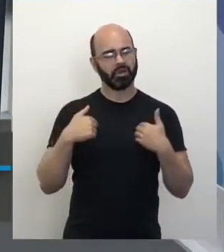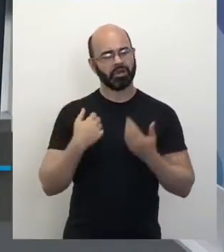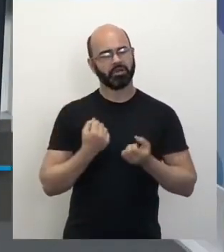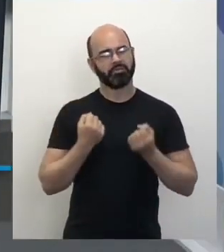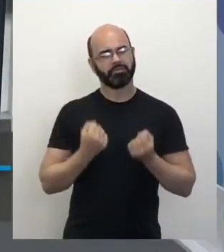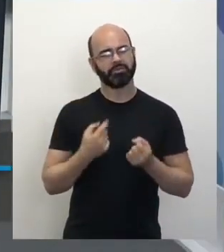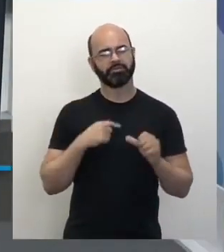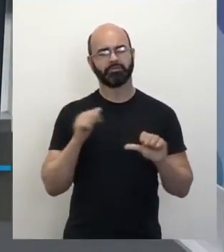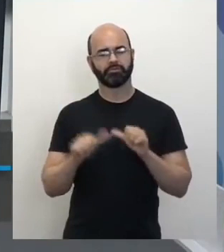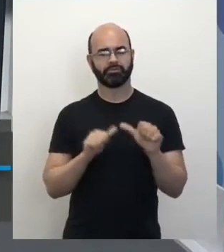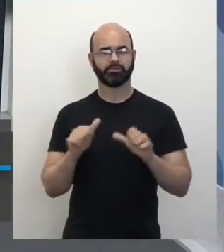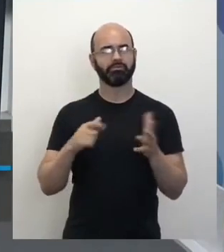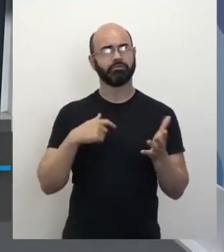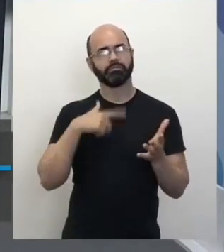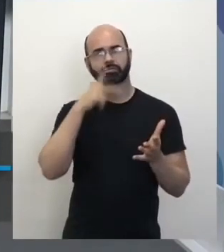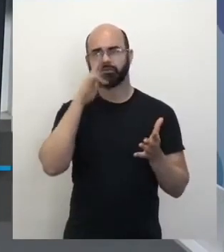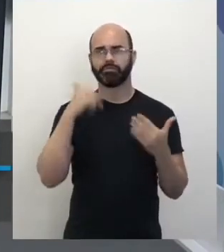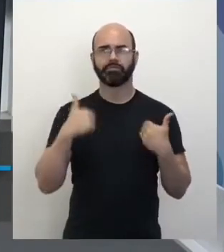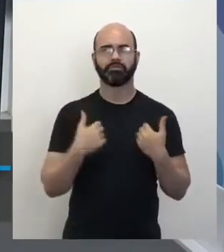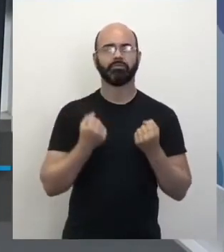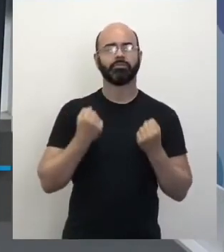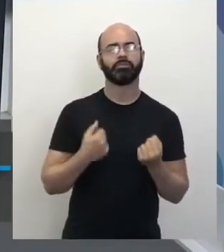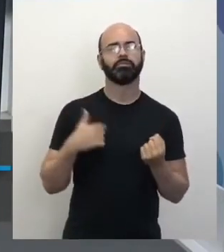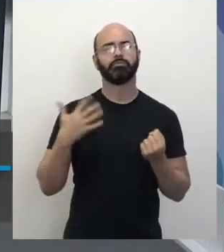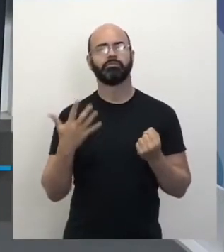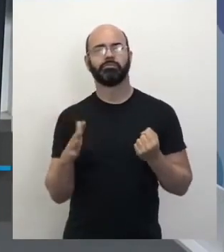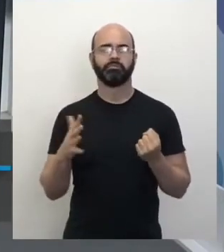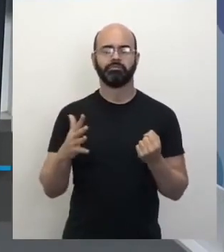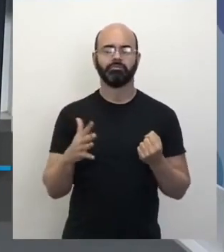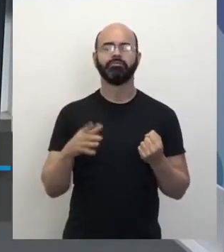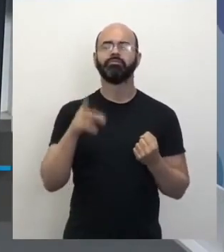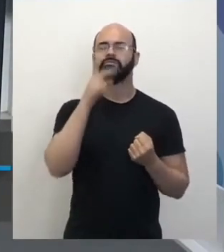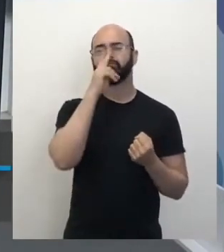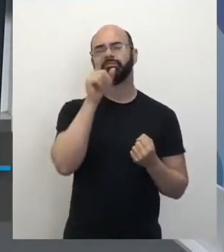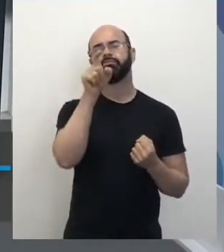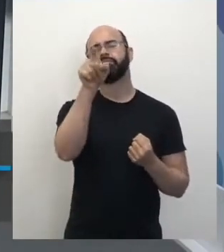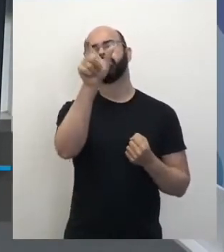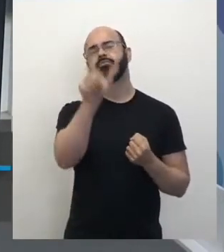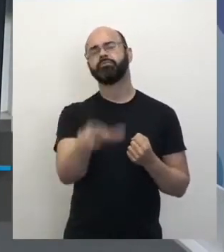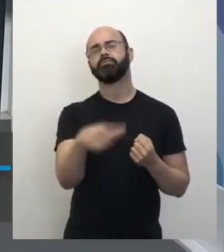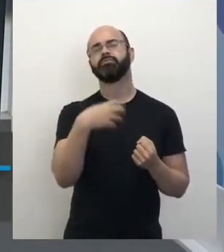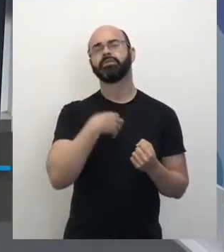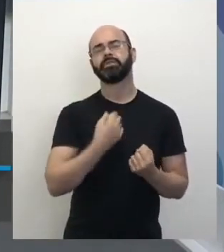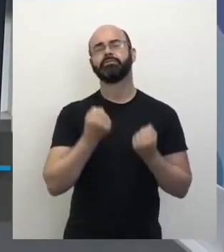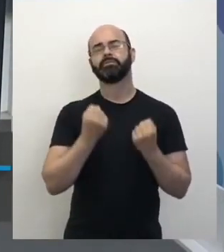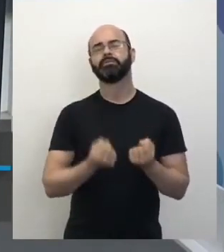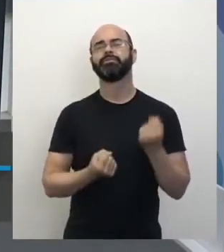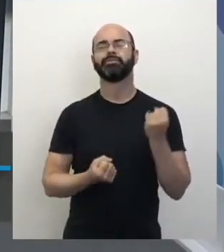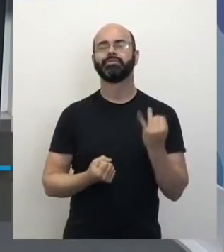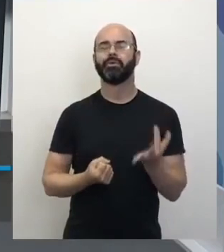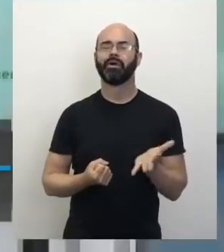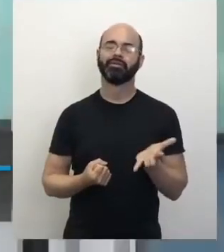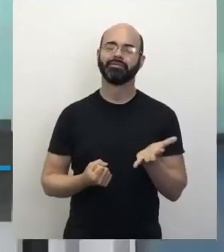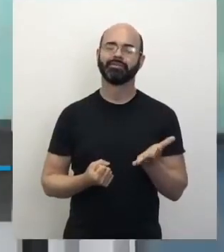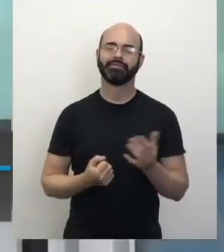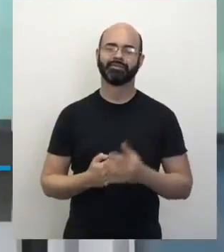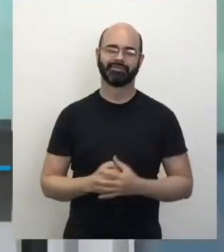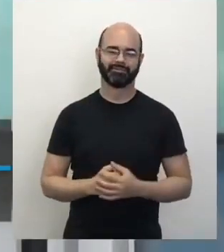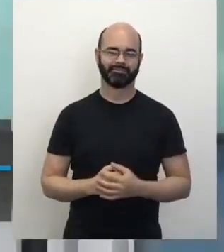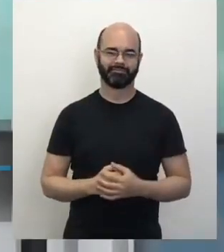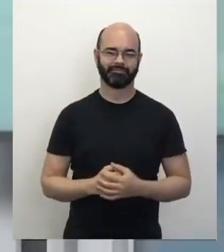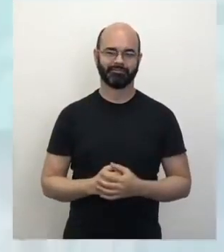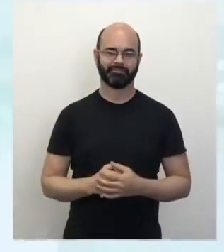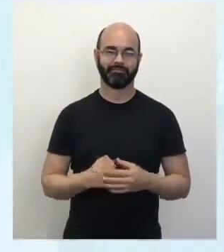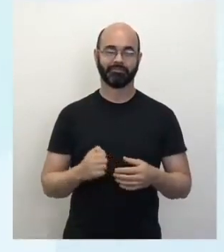Olha, estimar o próprio peso, isso é legal isso também. Mesmo. Você Bacana. estima lá quanto você acha que você tem, você pode estimar isso. Show de bola. Beleza? Antes, eu vou colocar